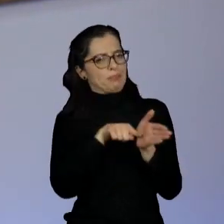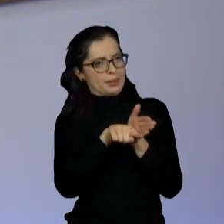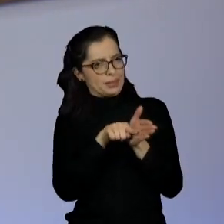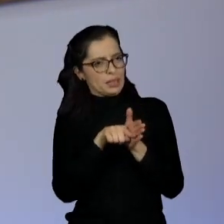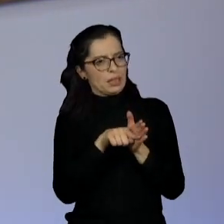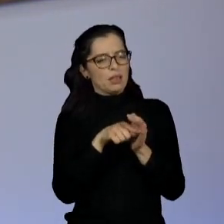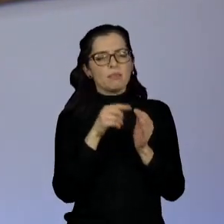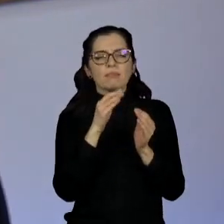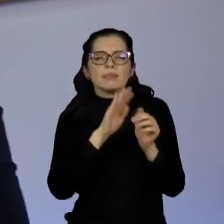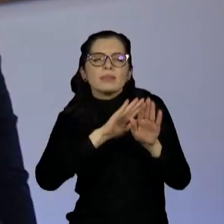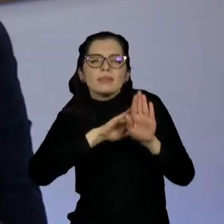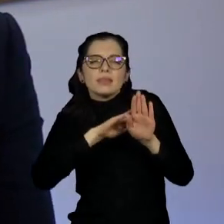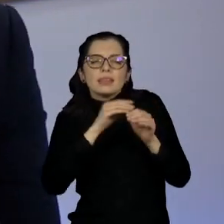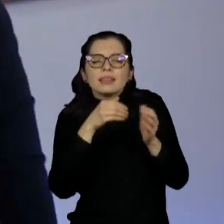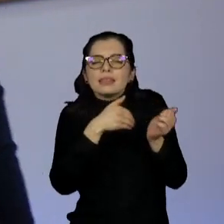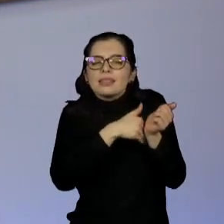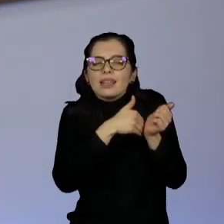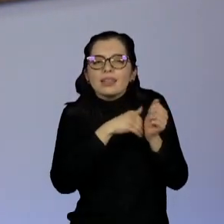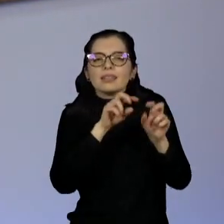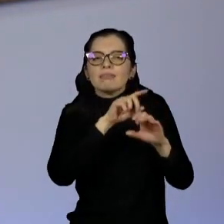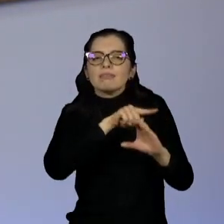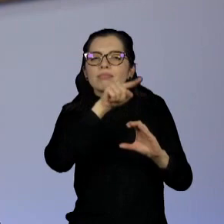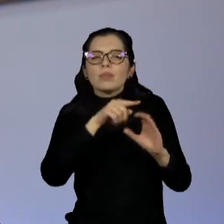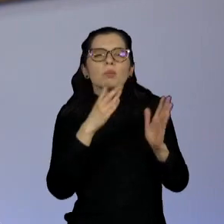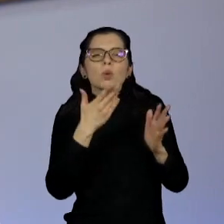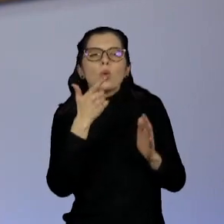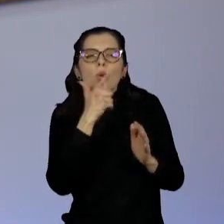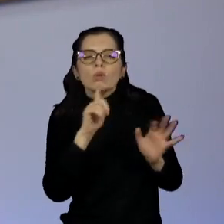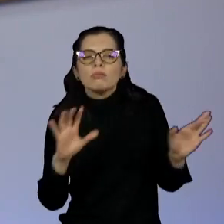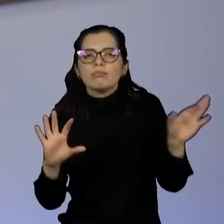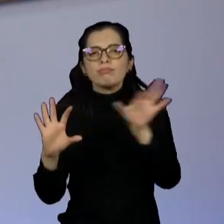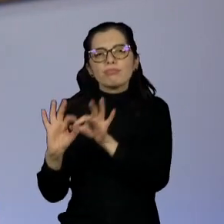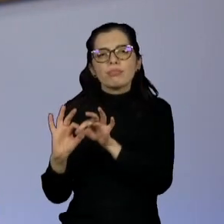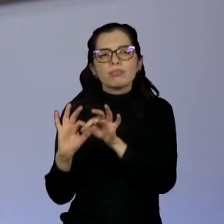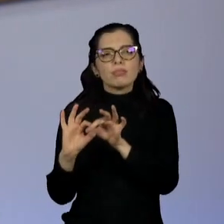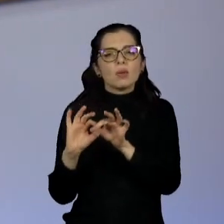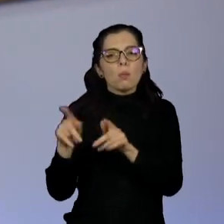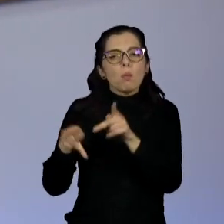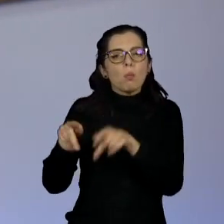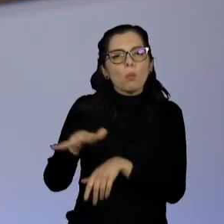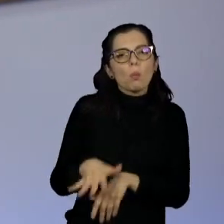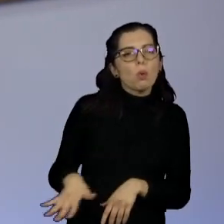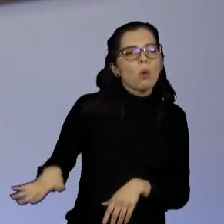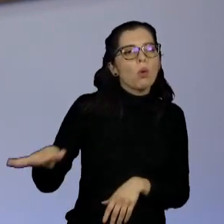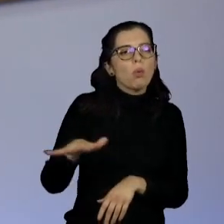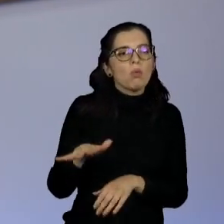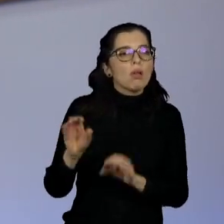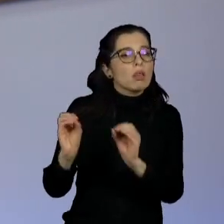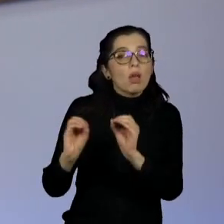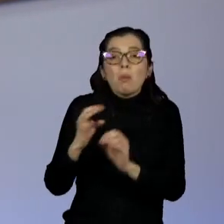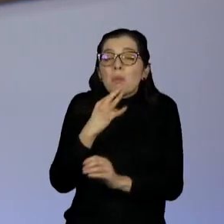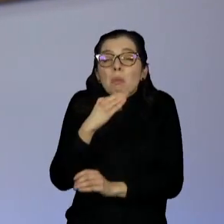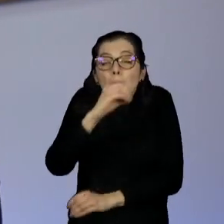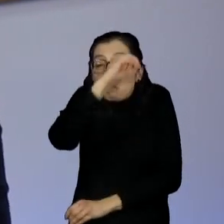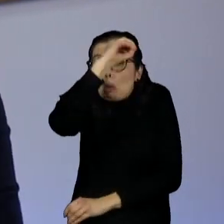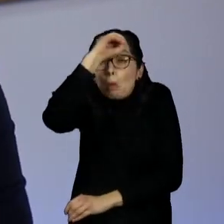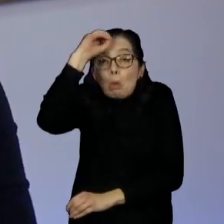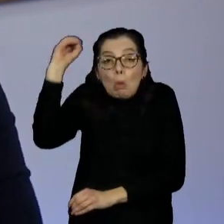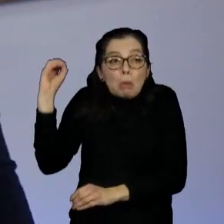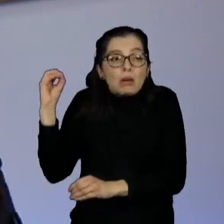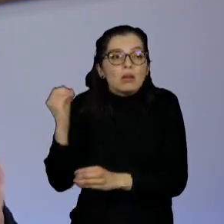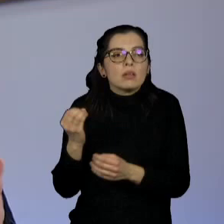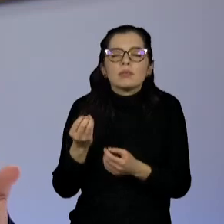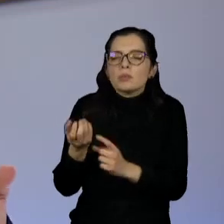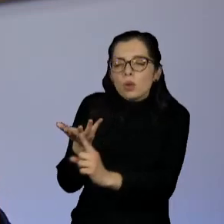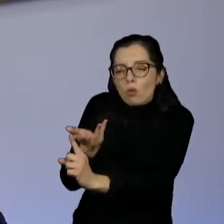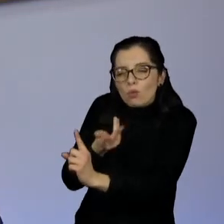ciência e criar conexão e interesse com um público que não necessariamente é interessado em ciência? Você